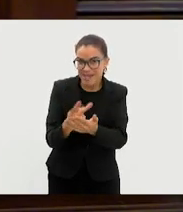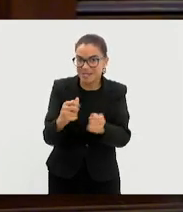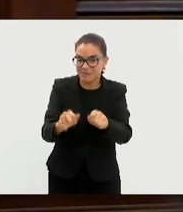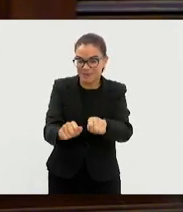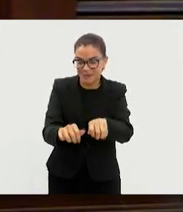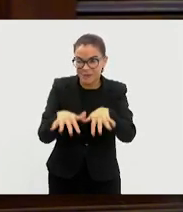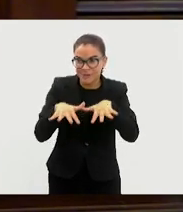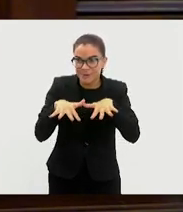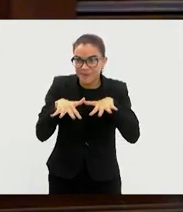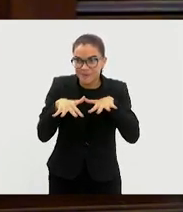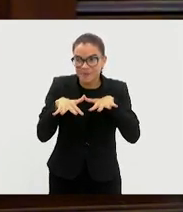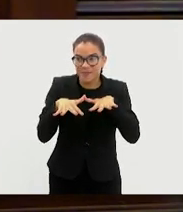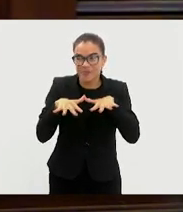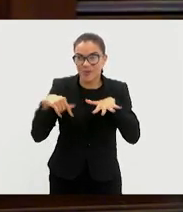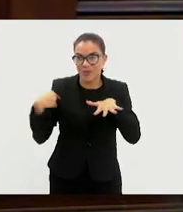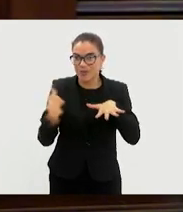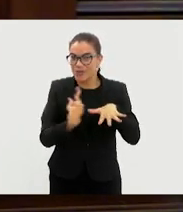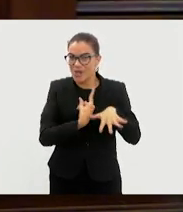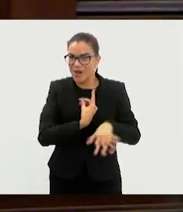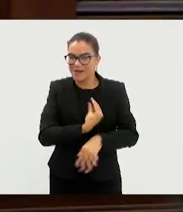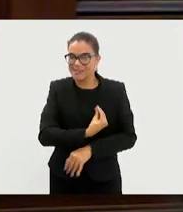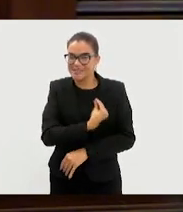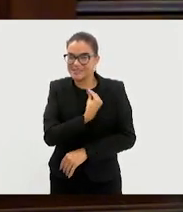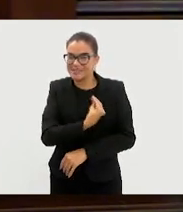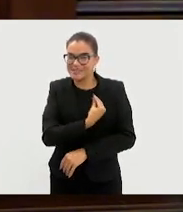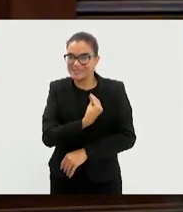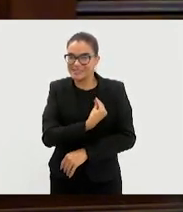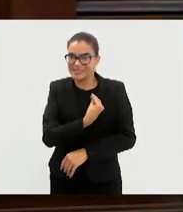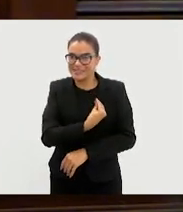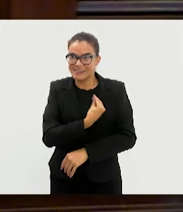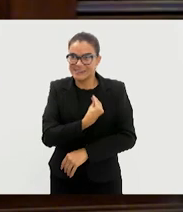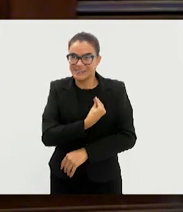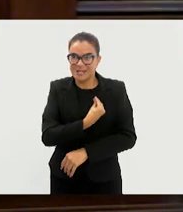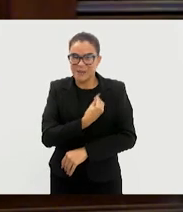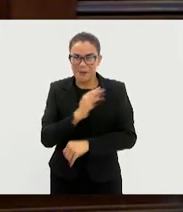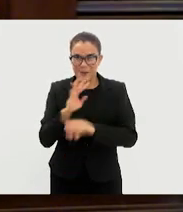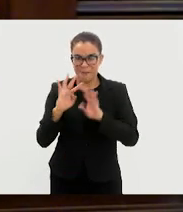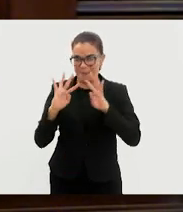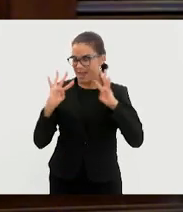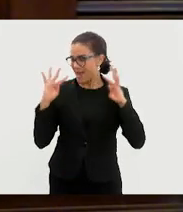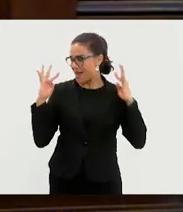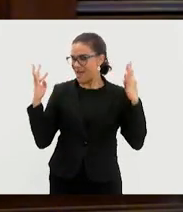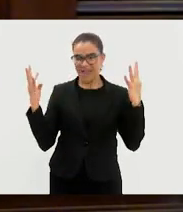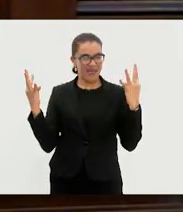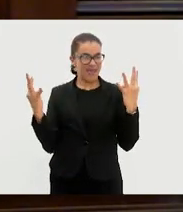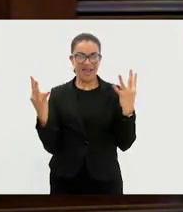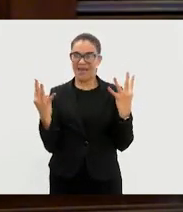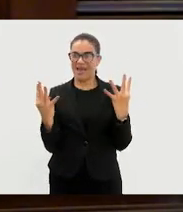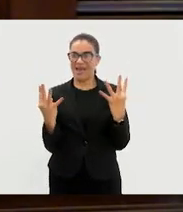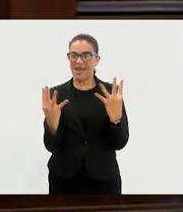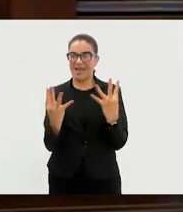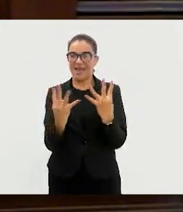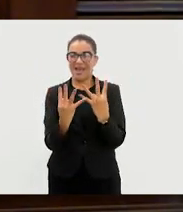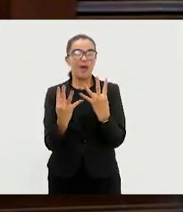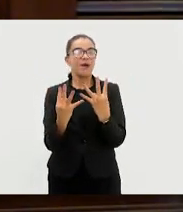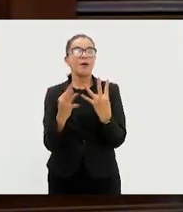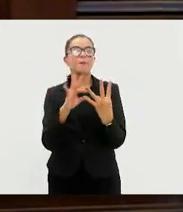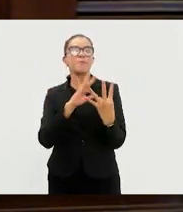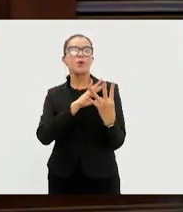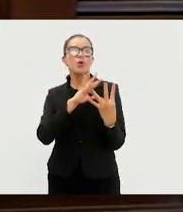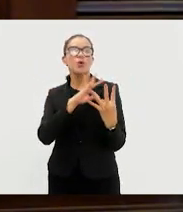vivíamos cercado o contingente da Polícia Militar, visto o volume